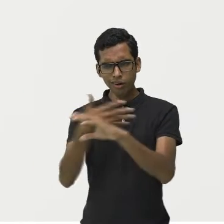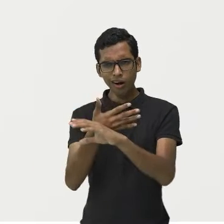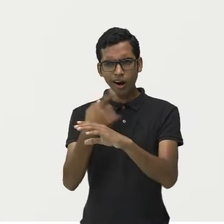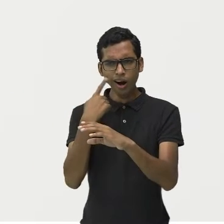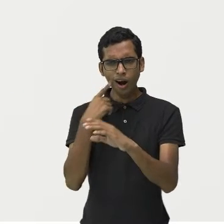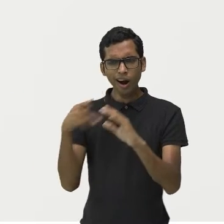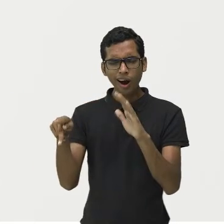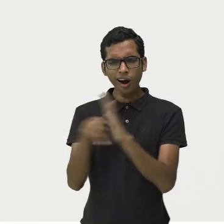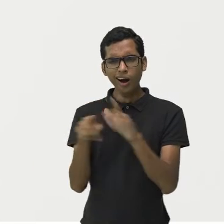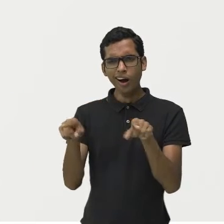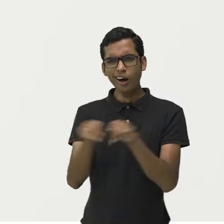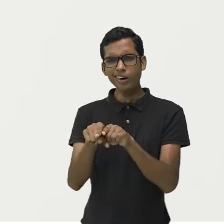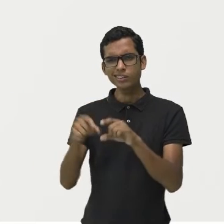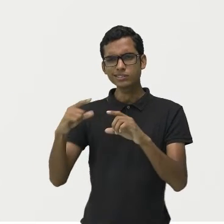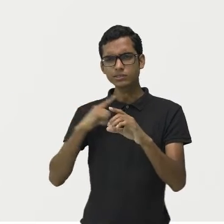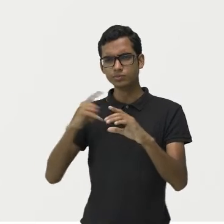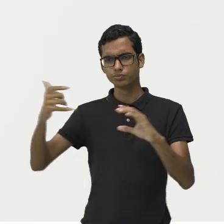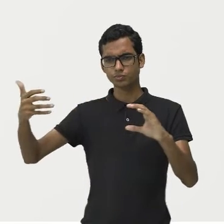e reflete,